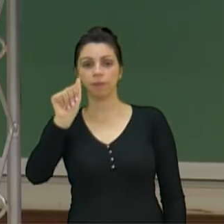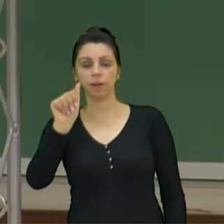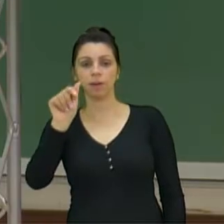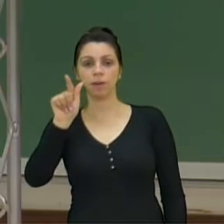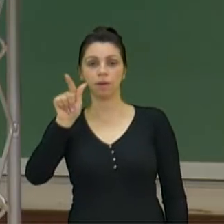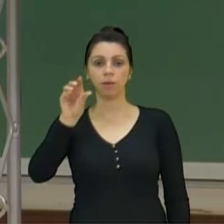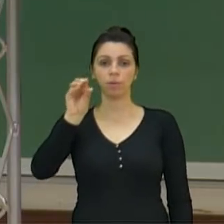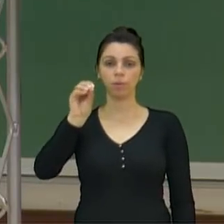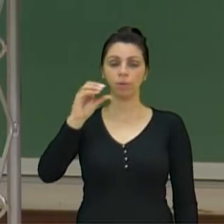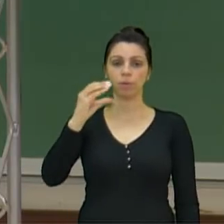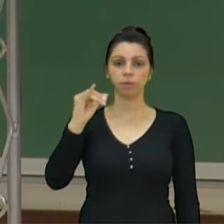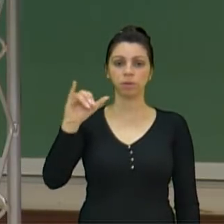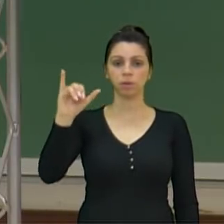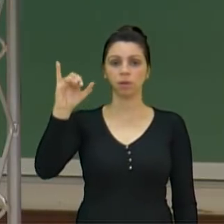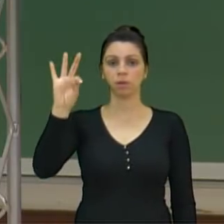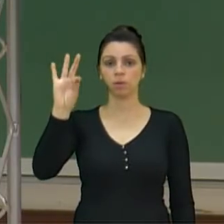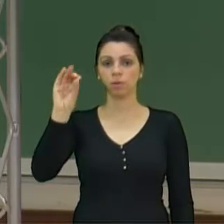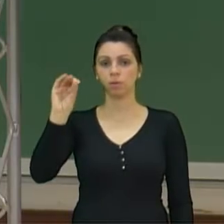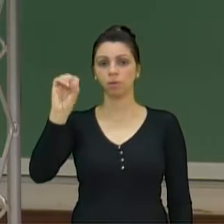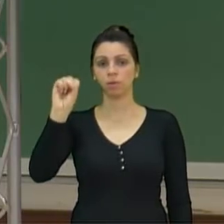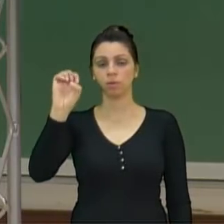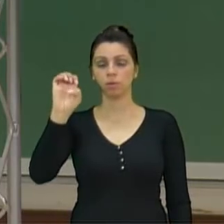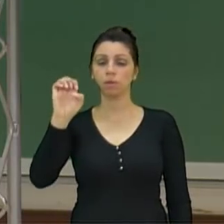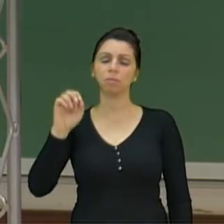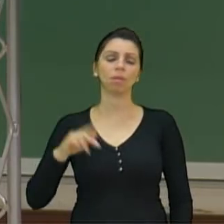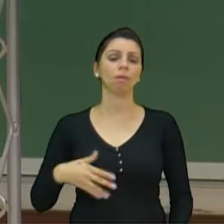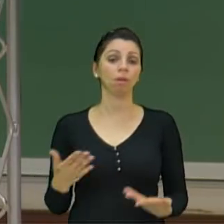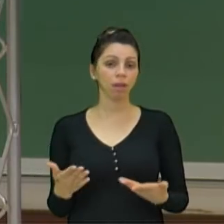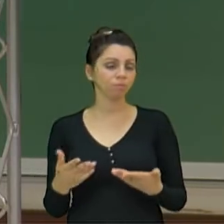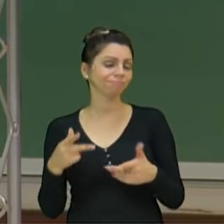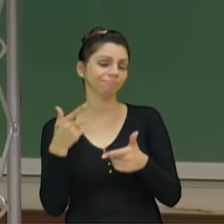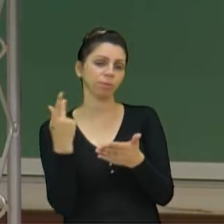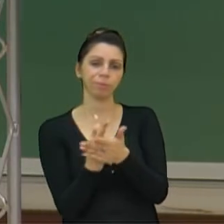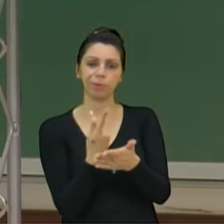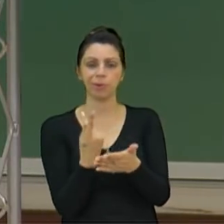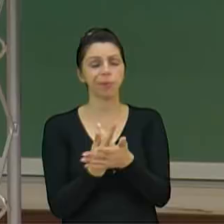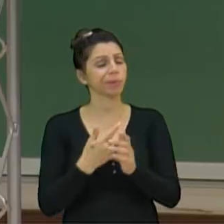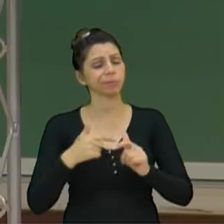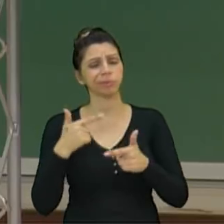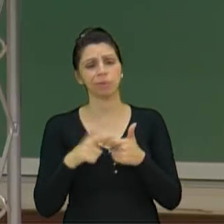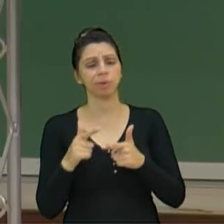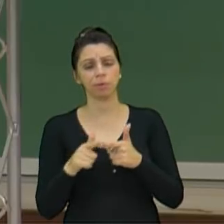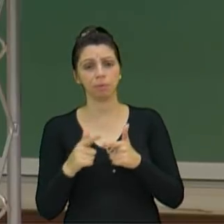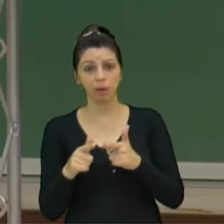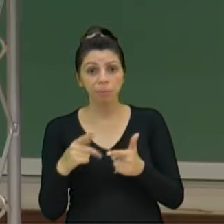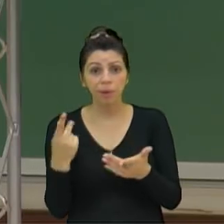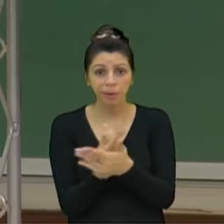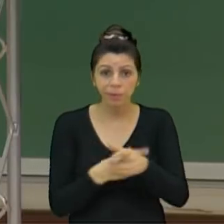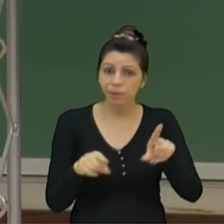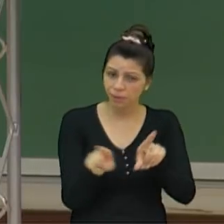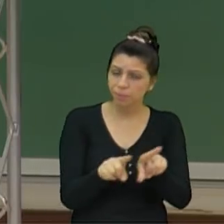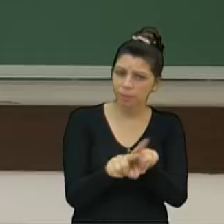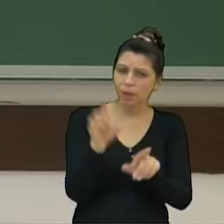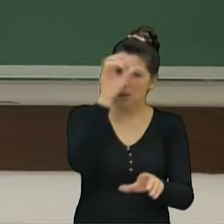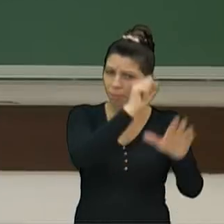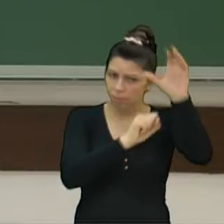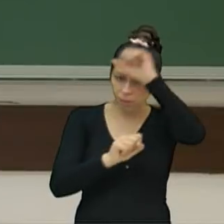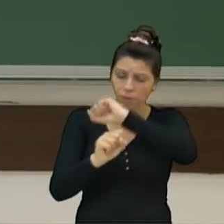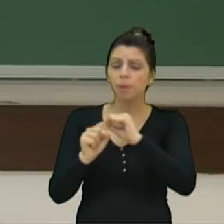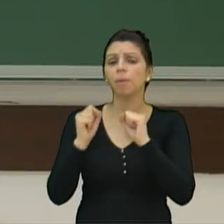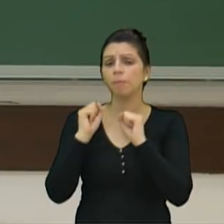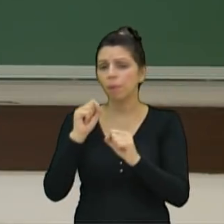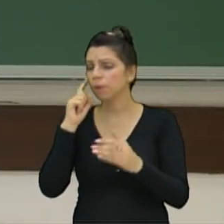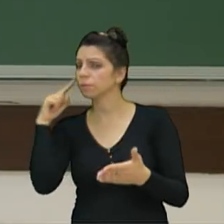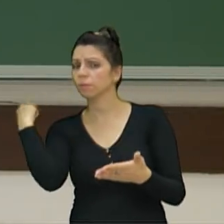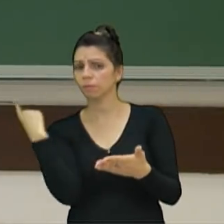muito bem, é isso mesmo, tá? Se você errou, não tem problema, né? Errando a gente aprende, tá? Pode consultar novamente